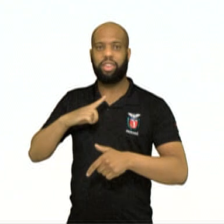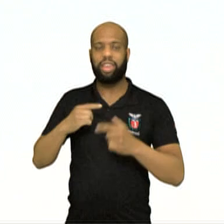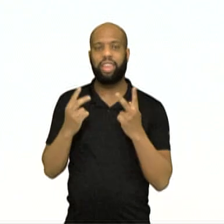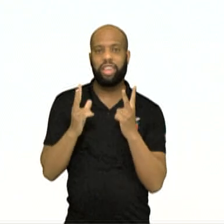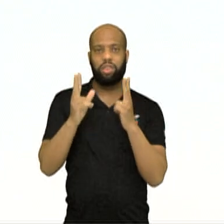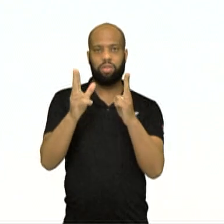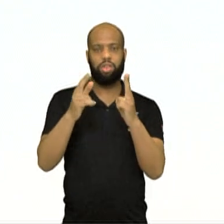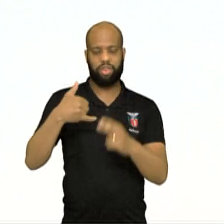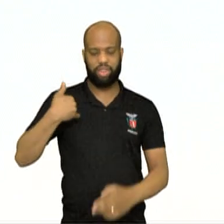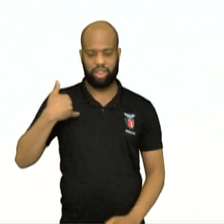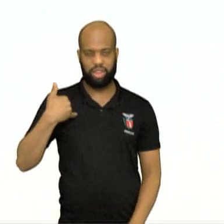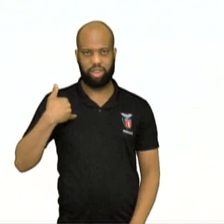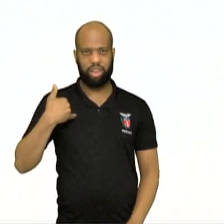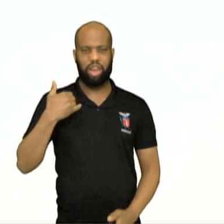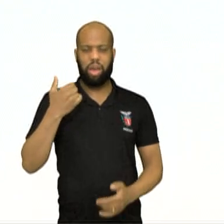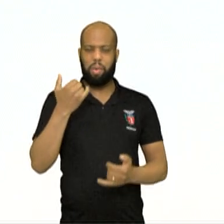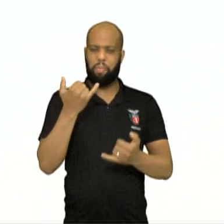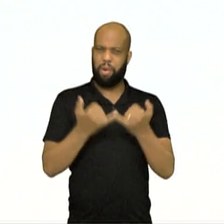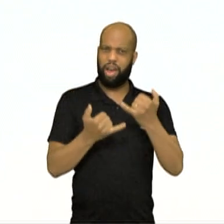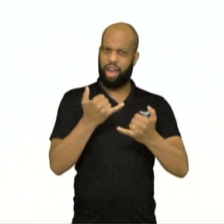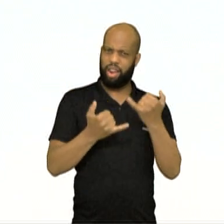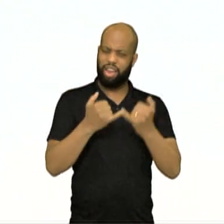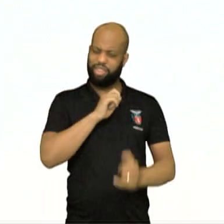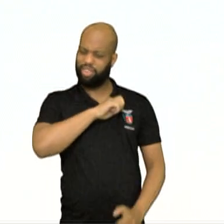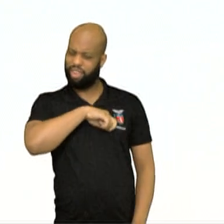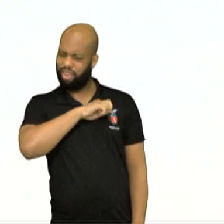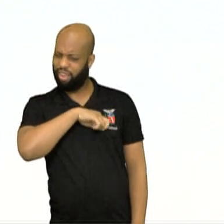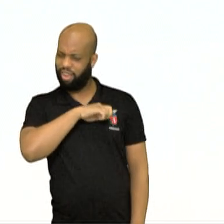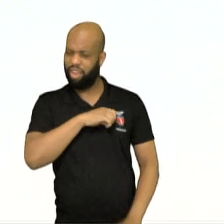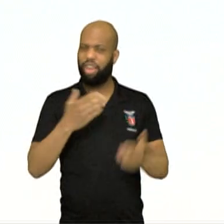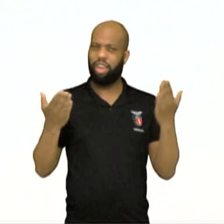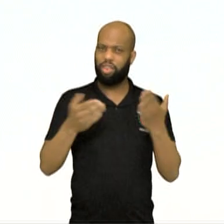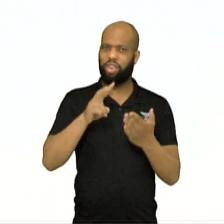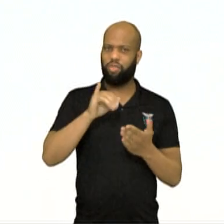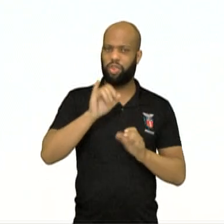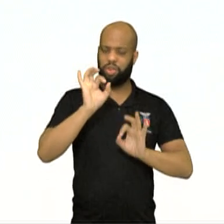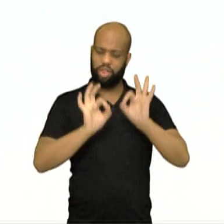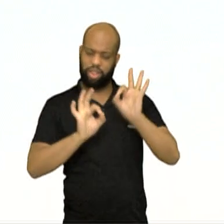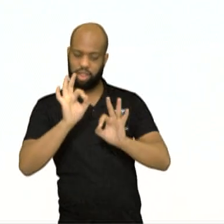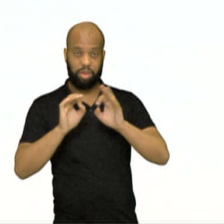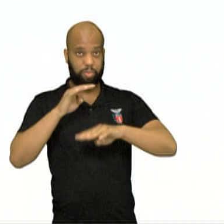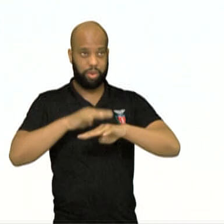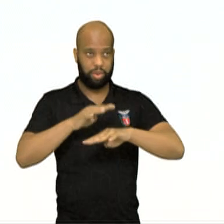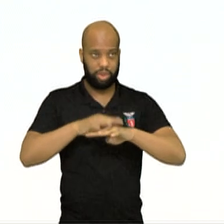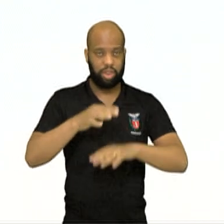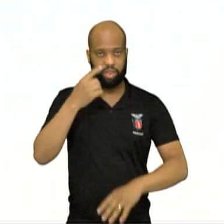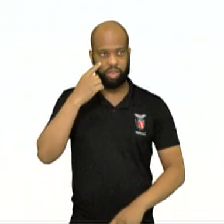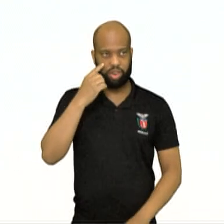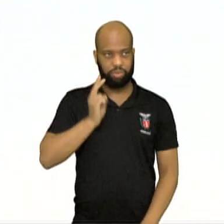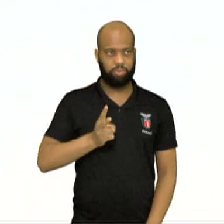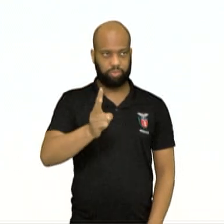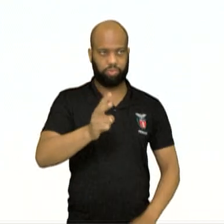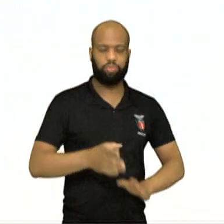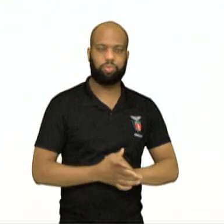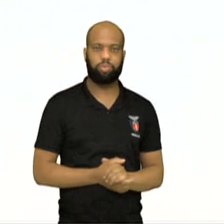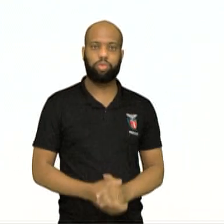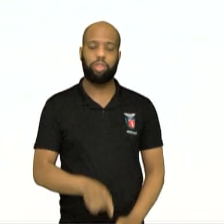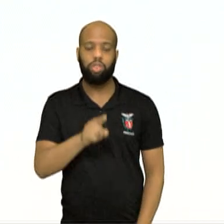idade. Não parece uma charadinha? Então, vamos traduzir essa charadinha para matemática. Continuando aqui a